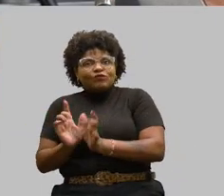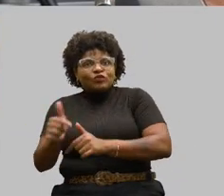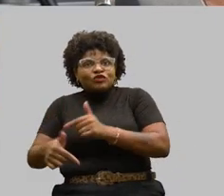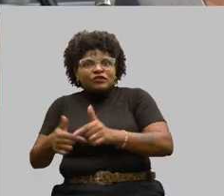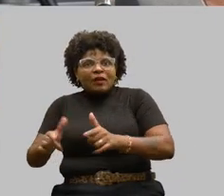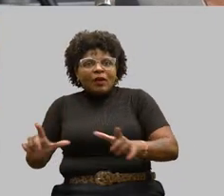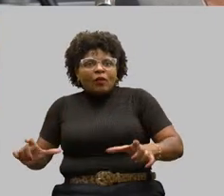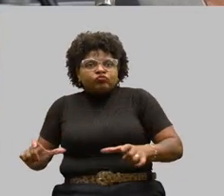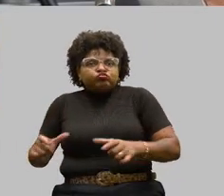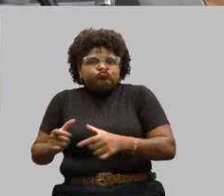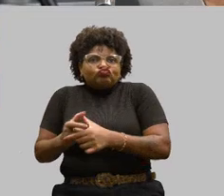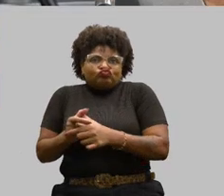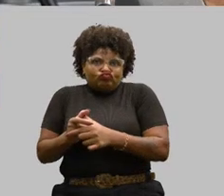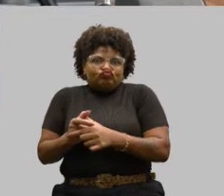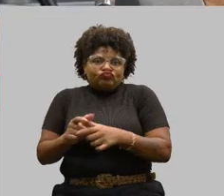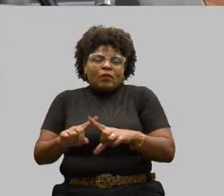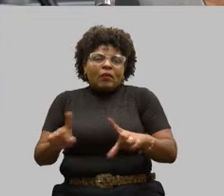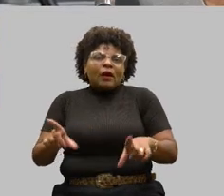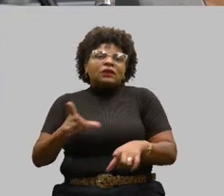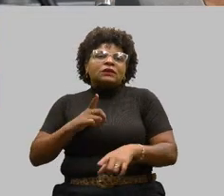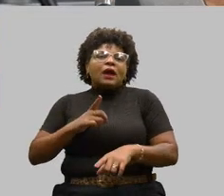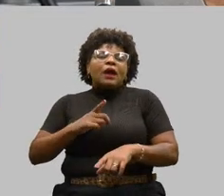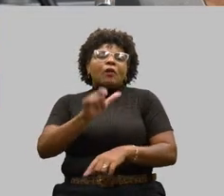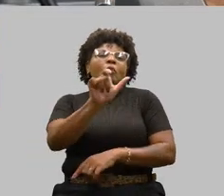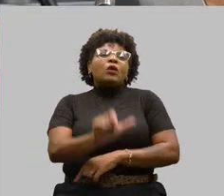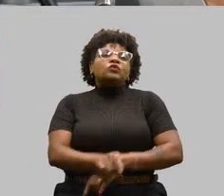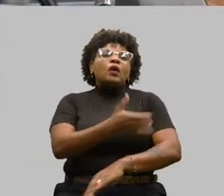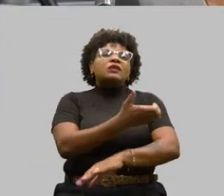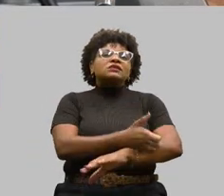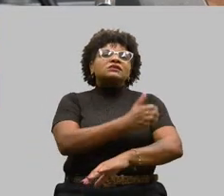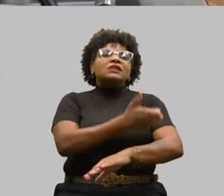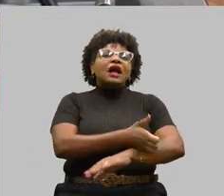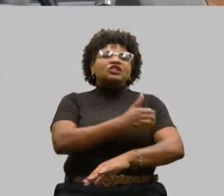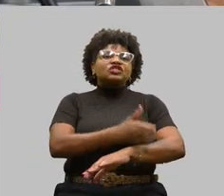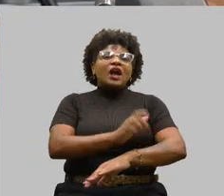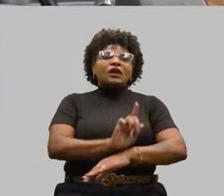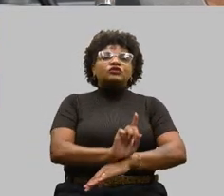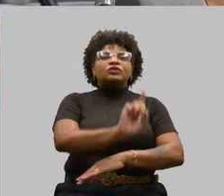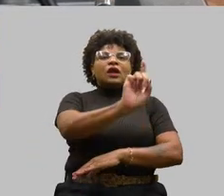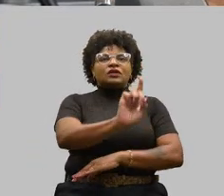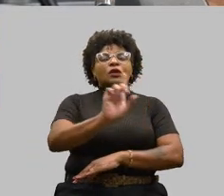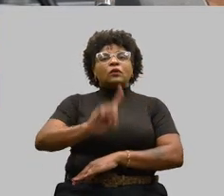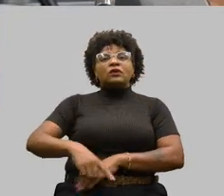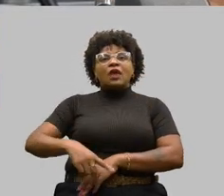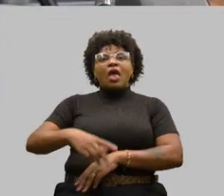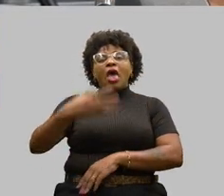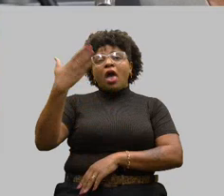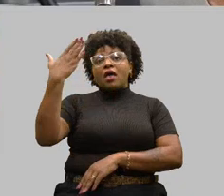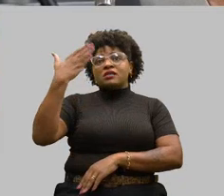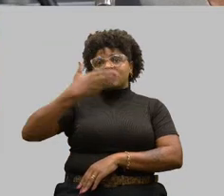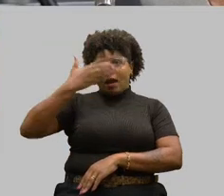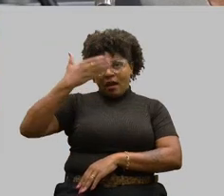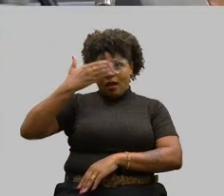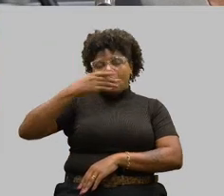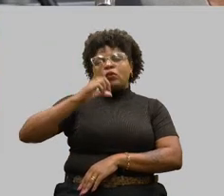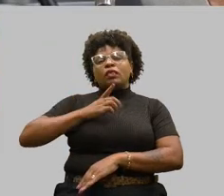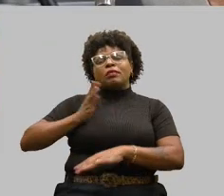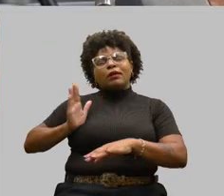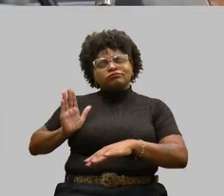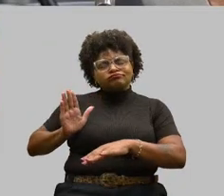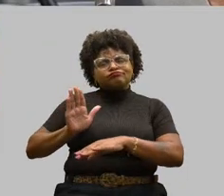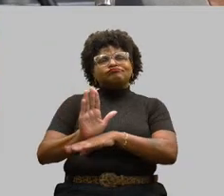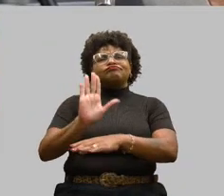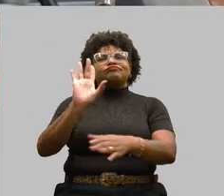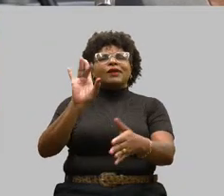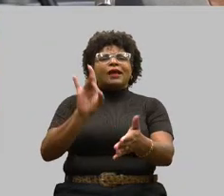tendo a oportunidade que eu tenho estagiário de graduação que é deficiente visual é cego e tem agregado muito nos nossos trabalhos